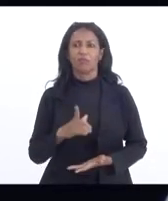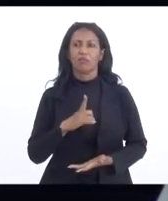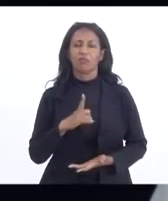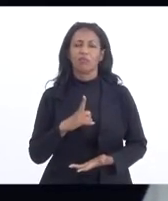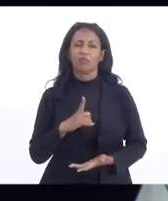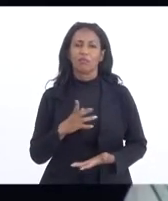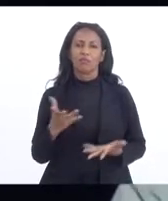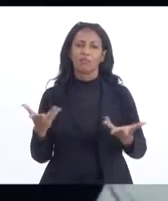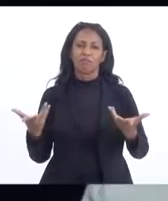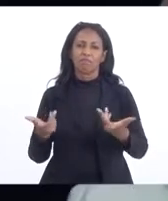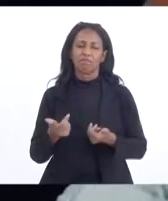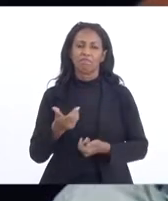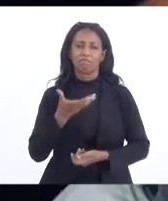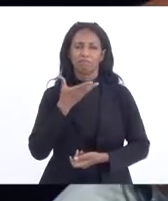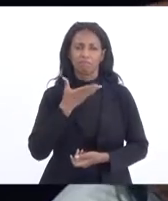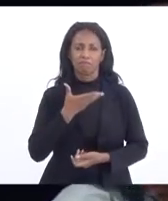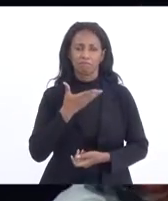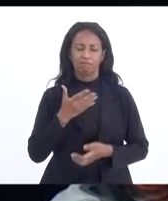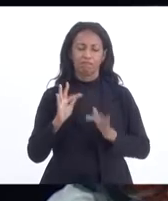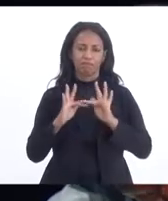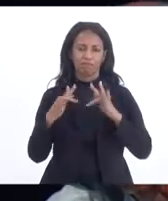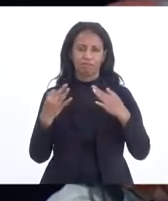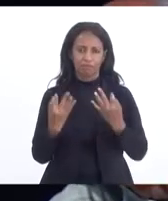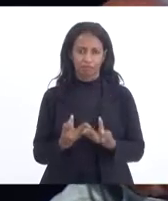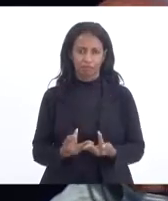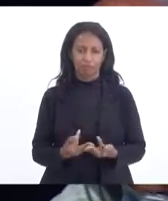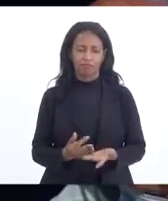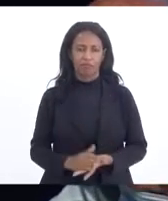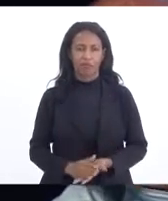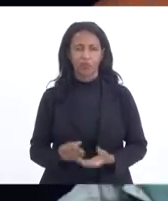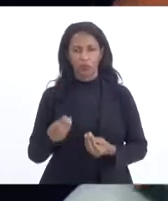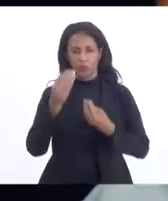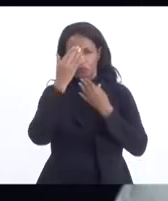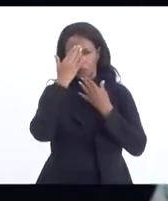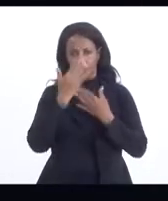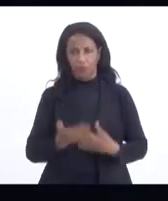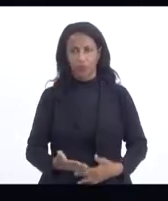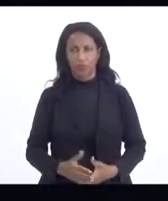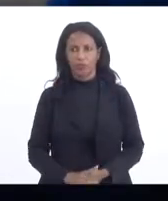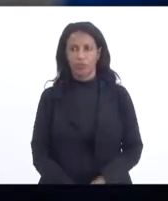um excelente Natal em família. Muito obrigado.